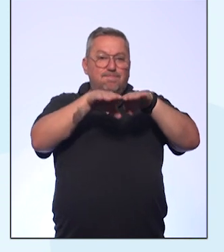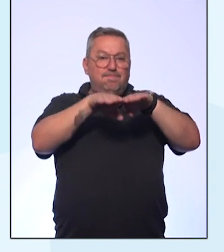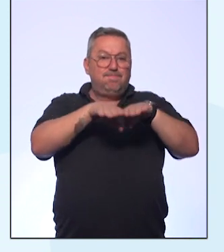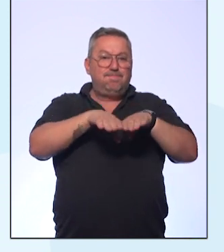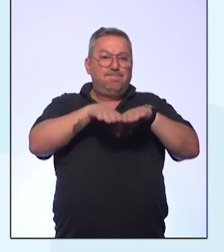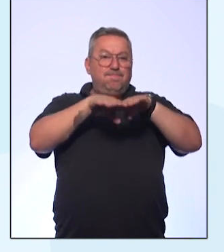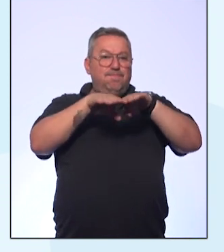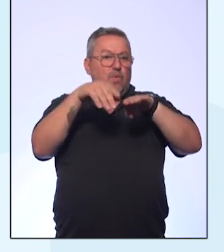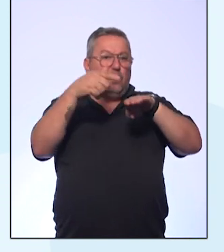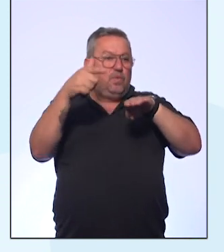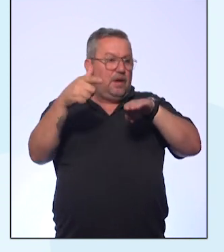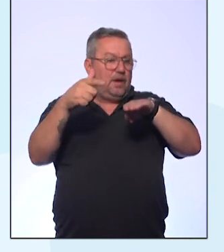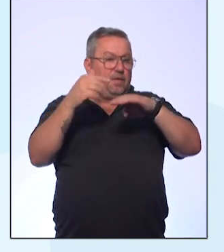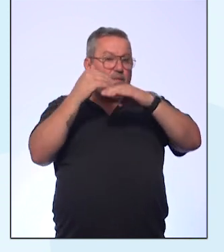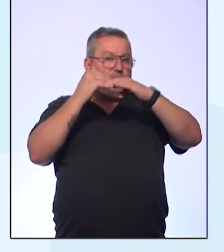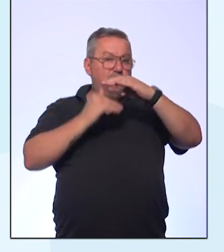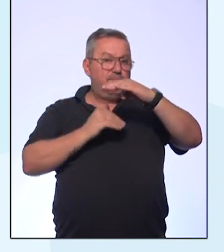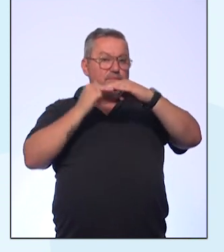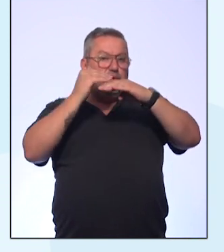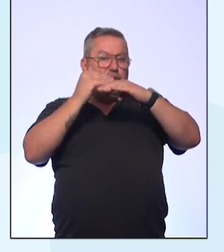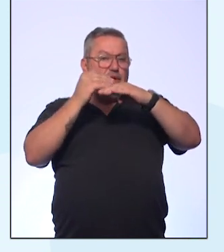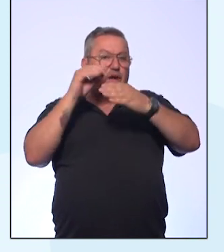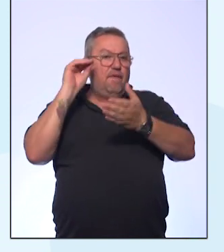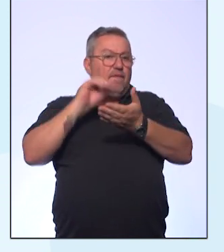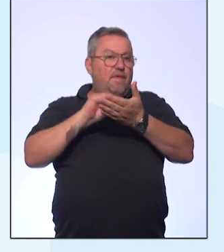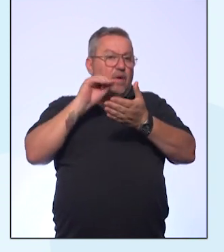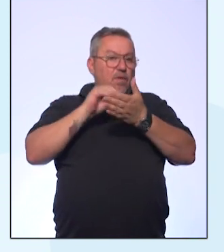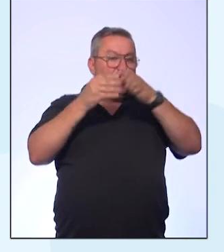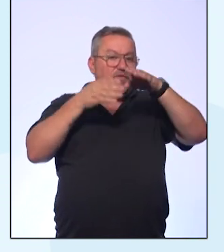equilíbrio. Lembre bastante desse termo, ausência de